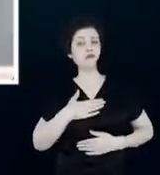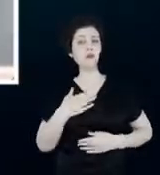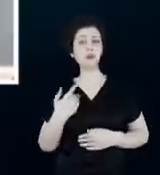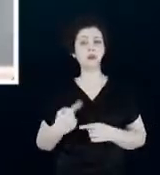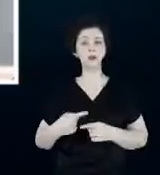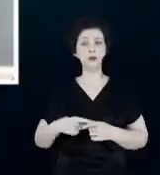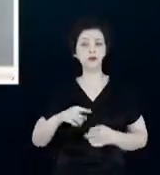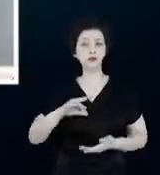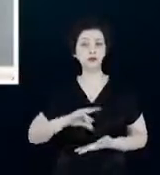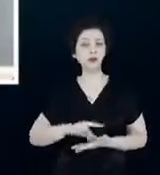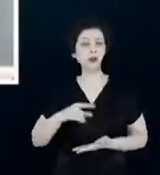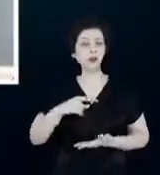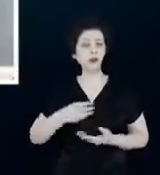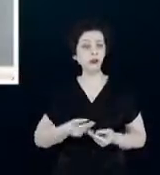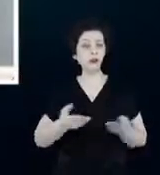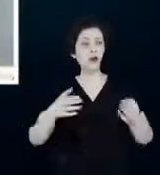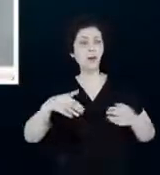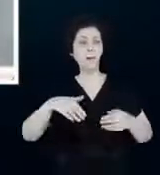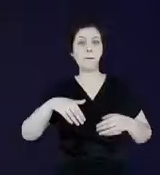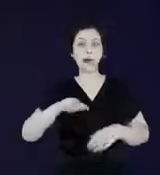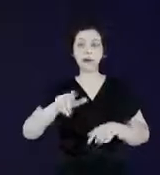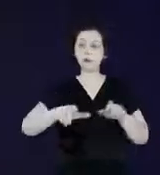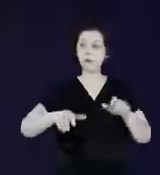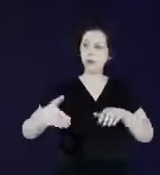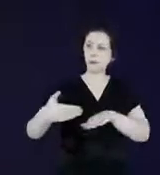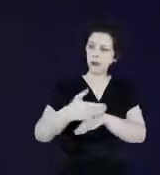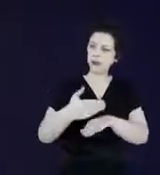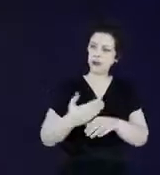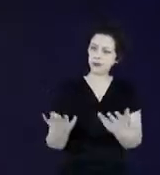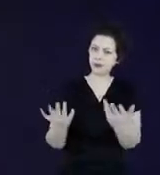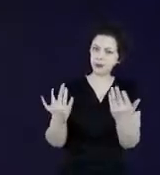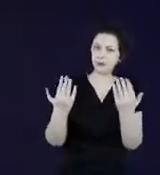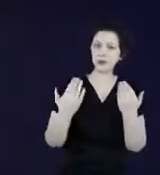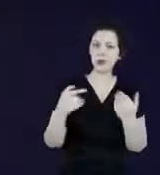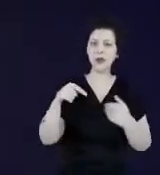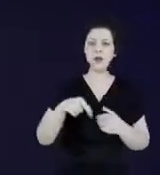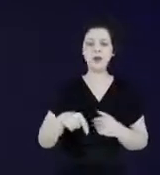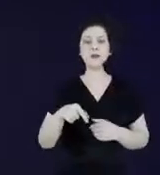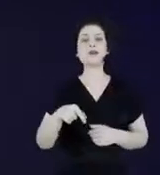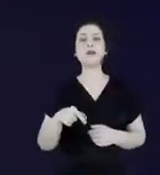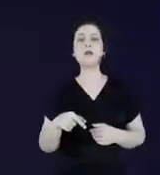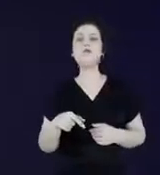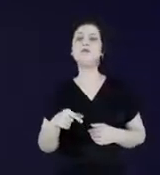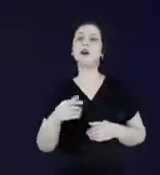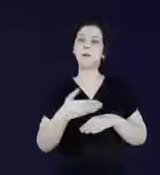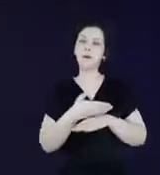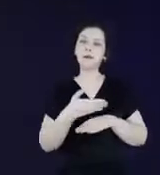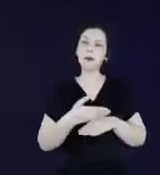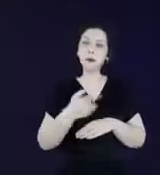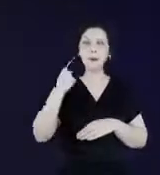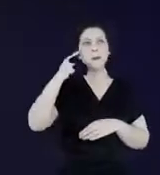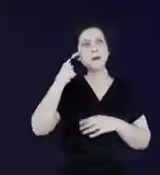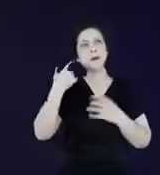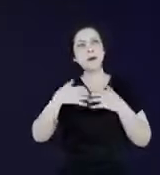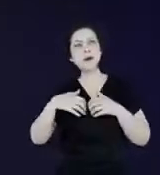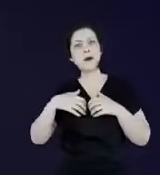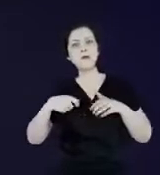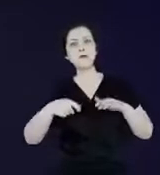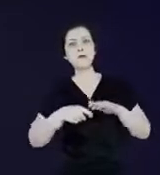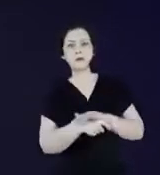de trazer mais atores para essa arena, né, para pensar